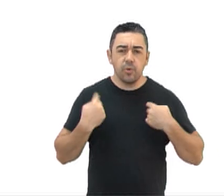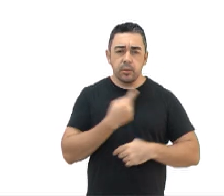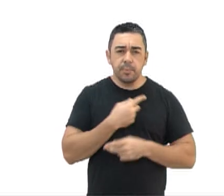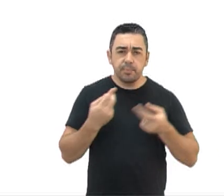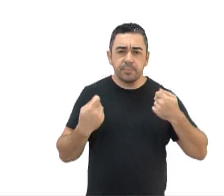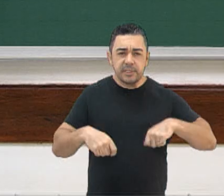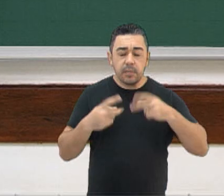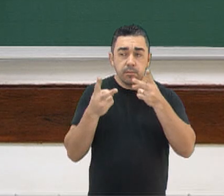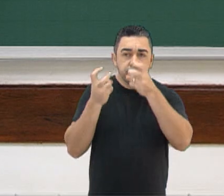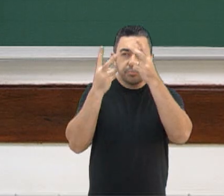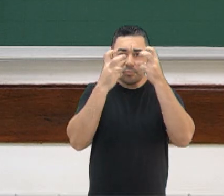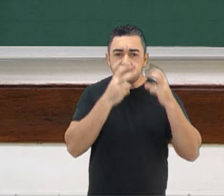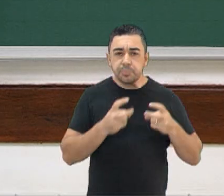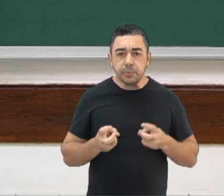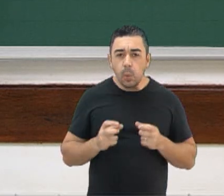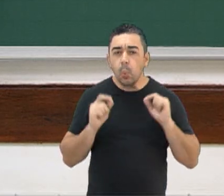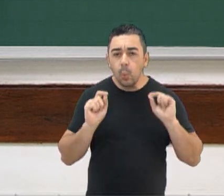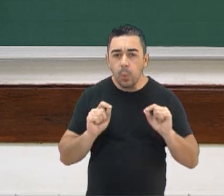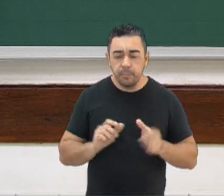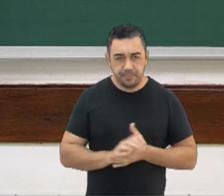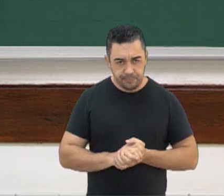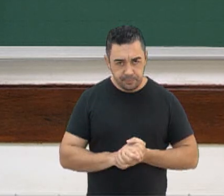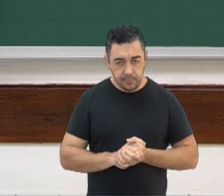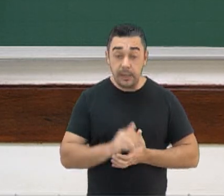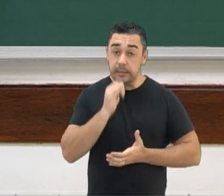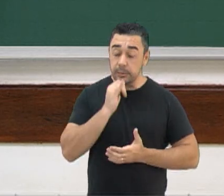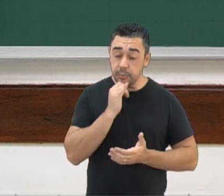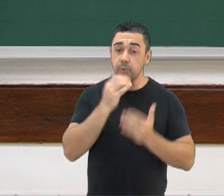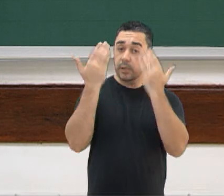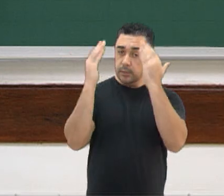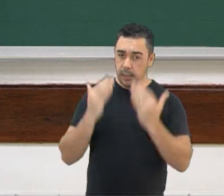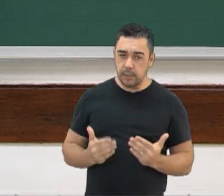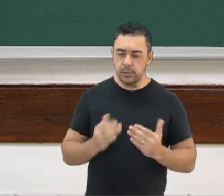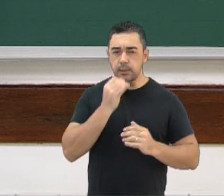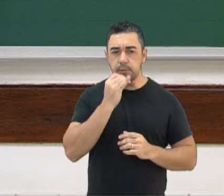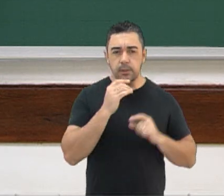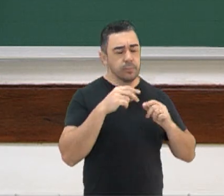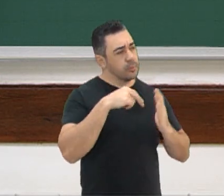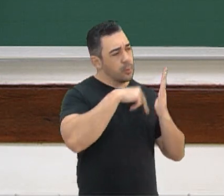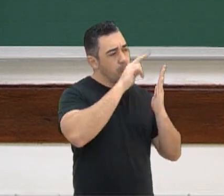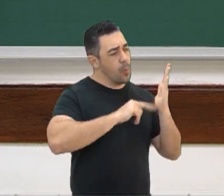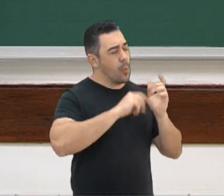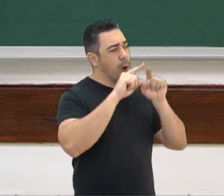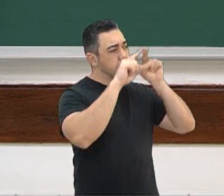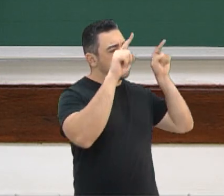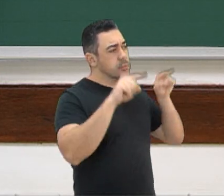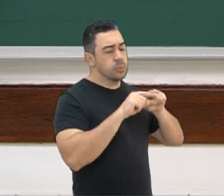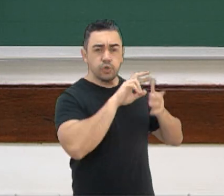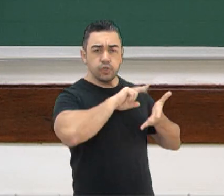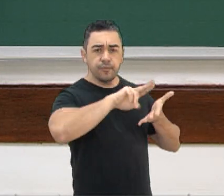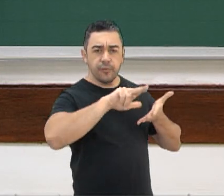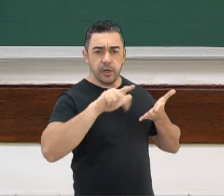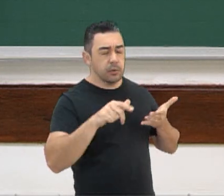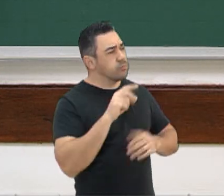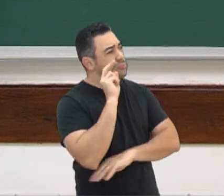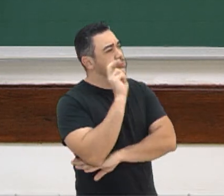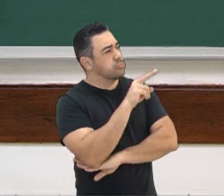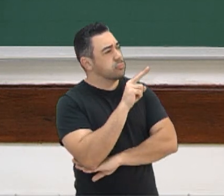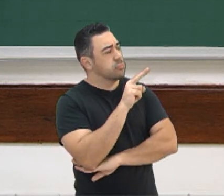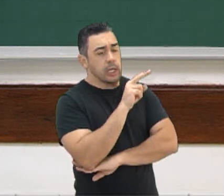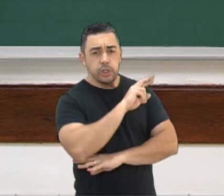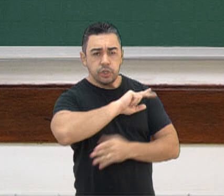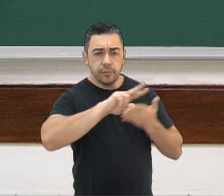observar? Se nós formos analisar telas de diferentes artistas em